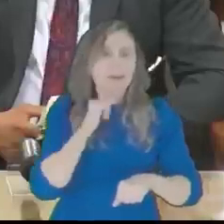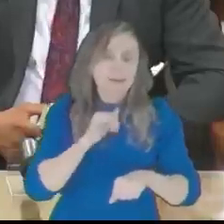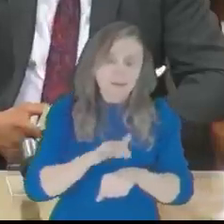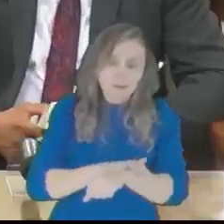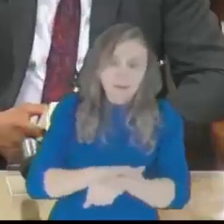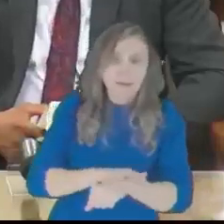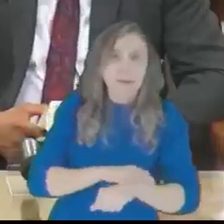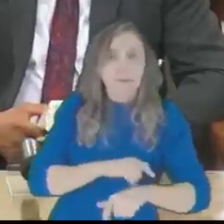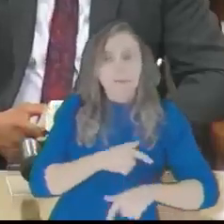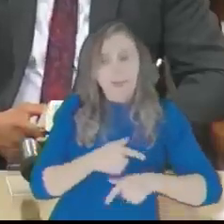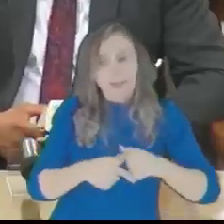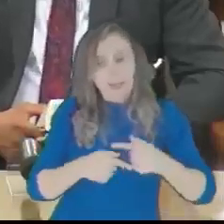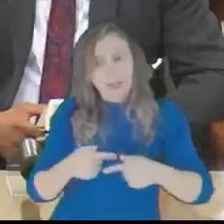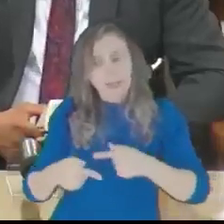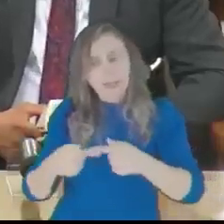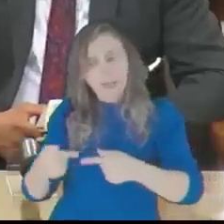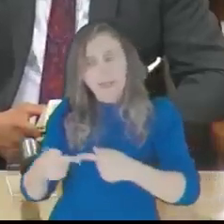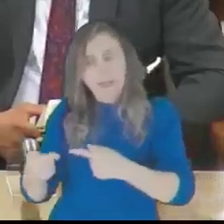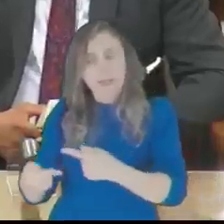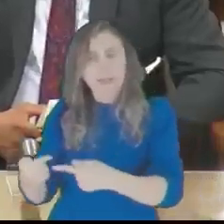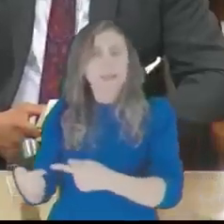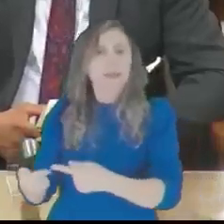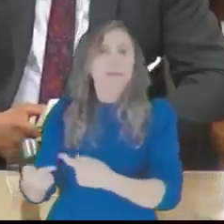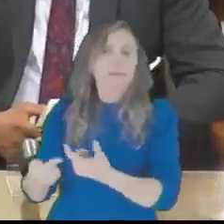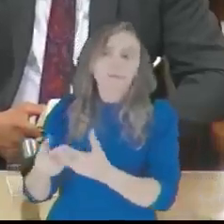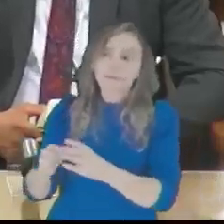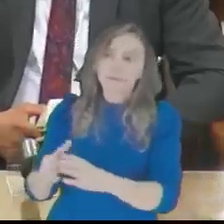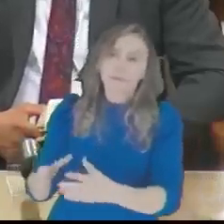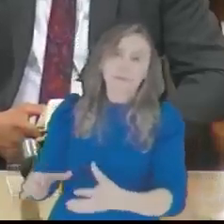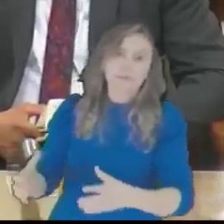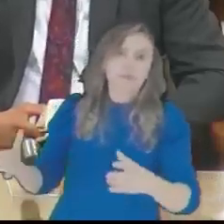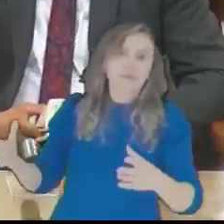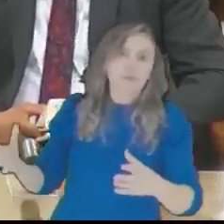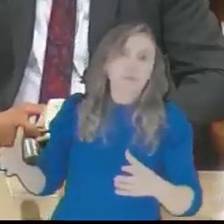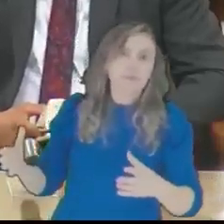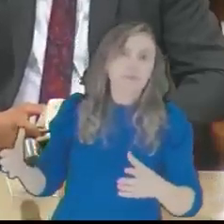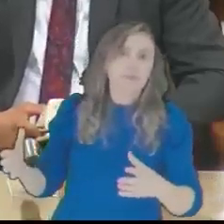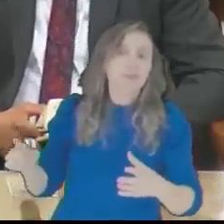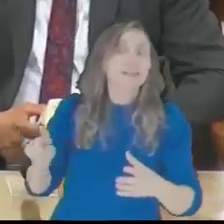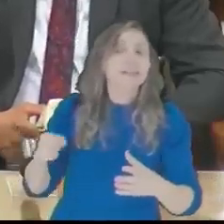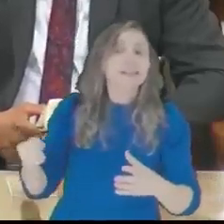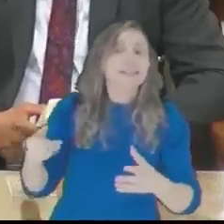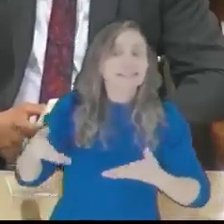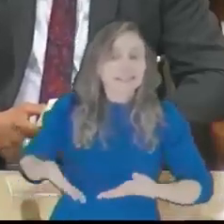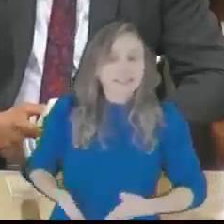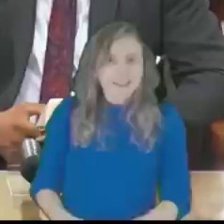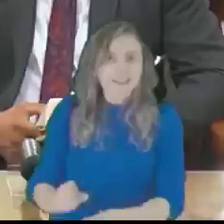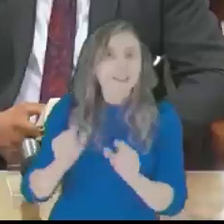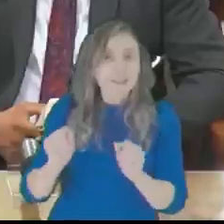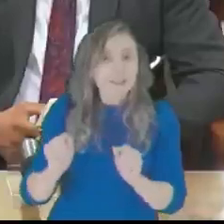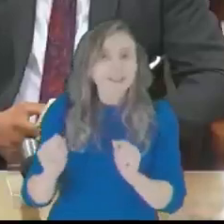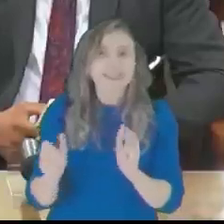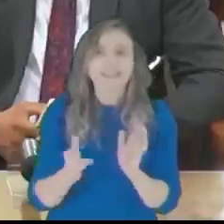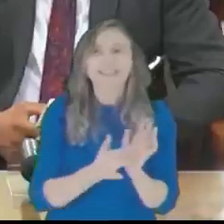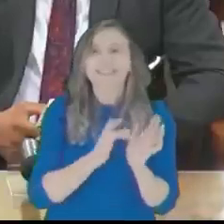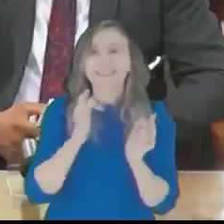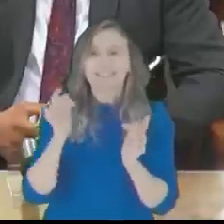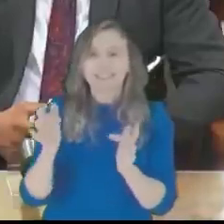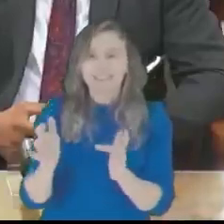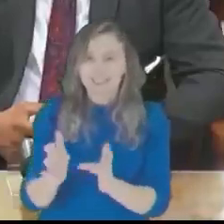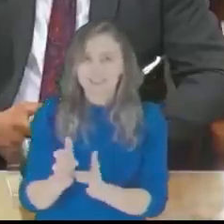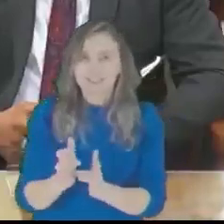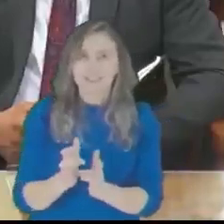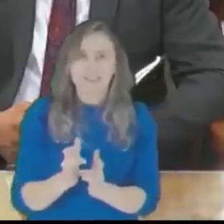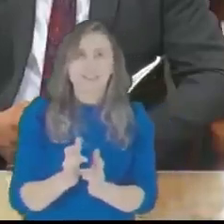hoje. Mas deles veio quem? Deles veio quem? Há 2000 anos atrás, nascido da Virgem Maria, veio quem? Cristo. E Cristo gerou uma